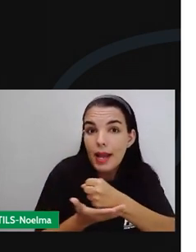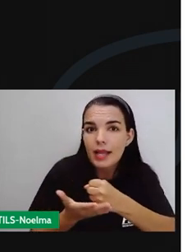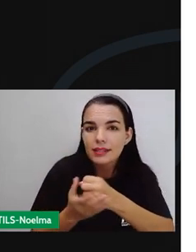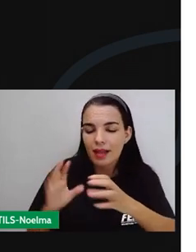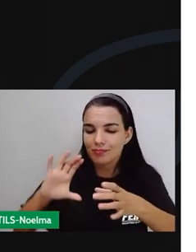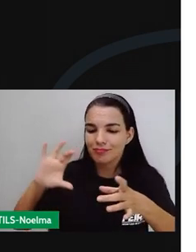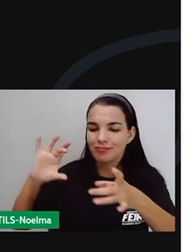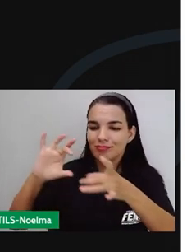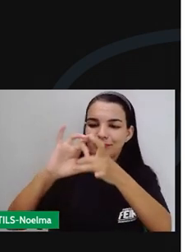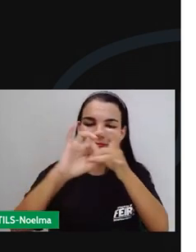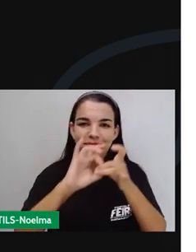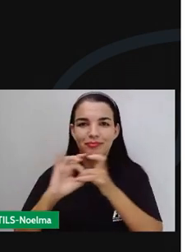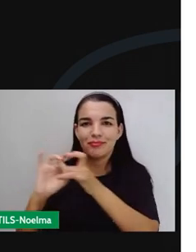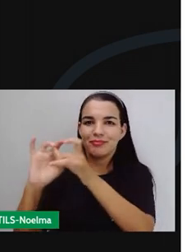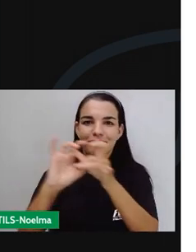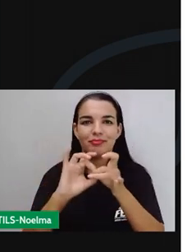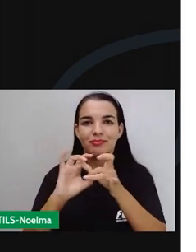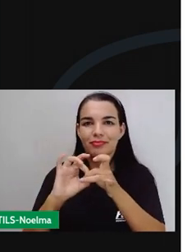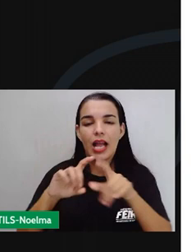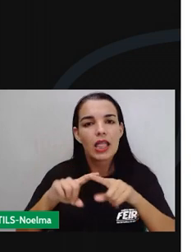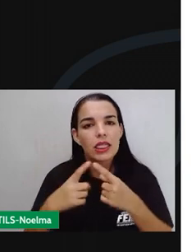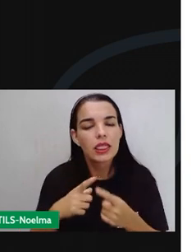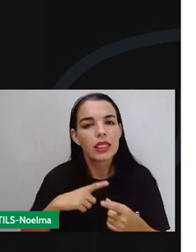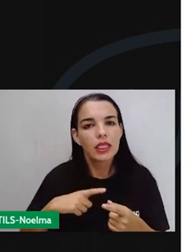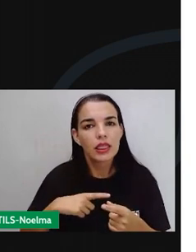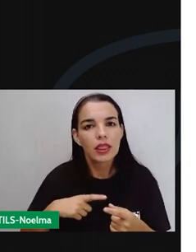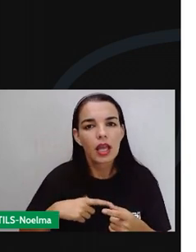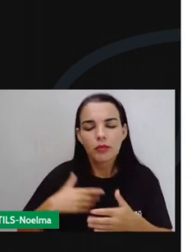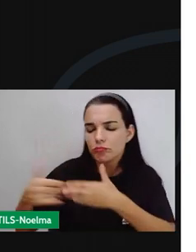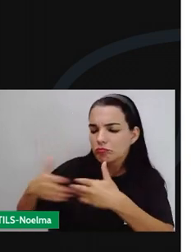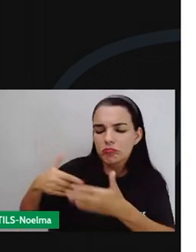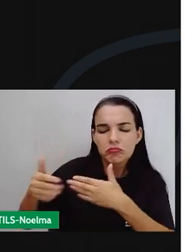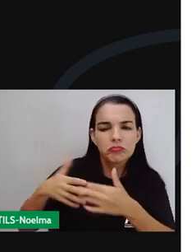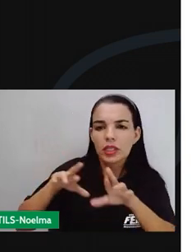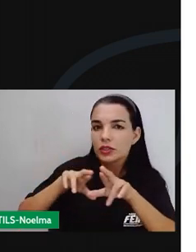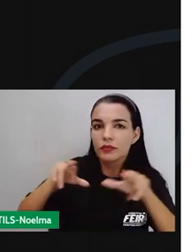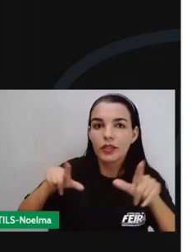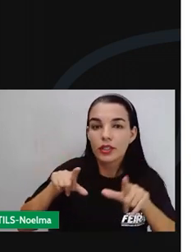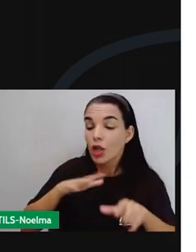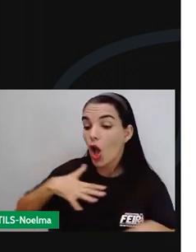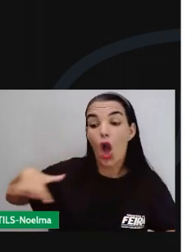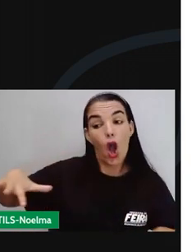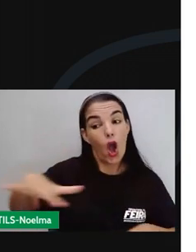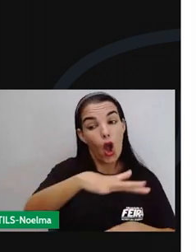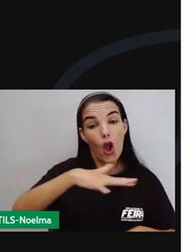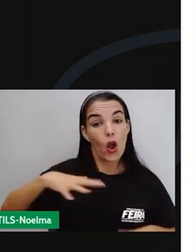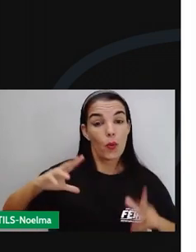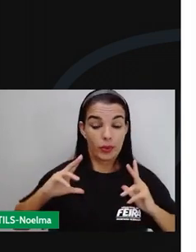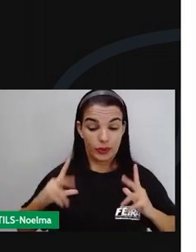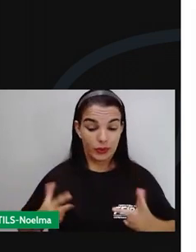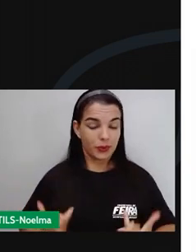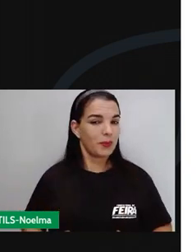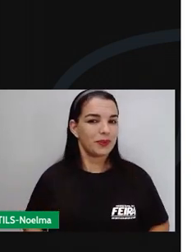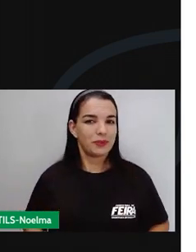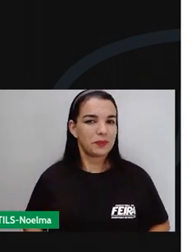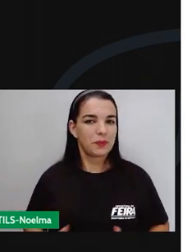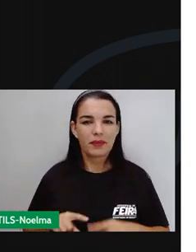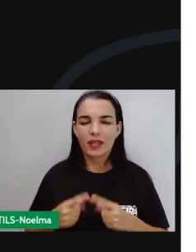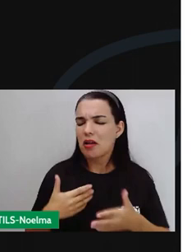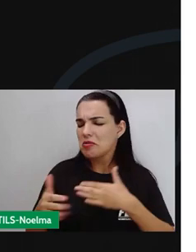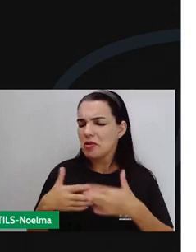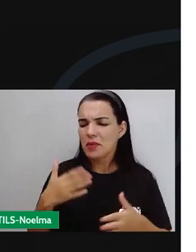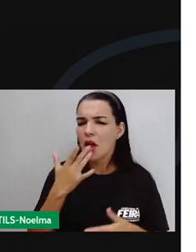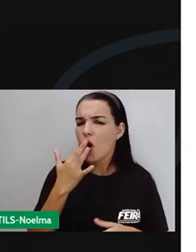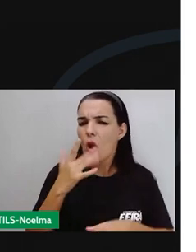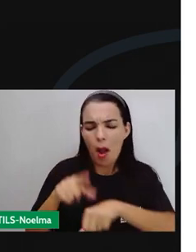relações. Além disso, independente das diferenças, todos somos seres humanos. Então, não importa a